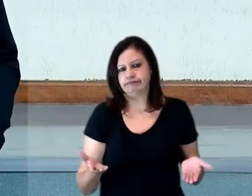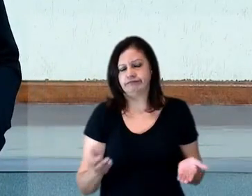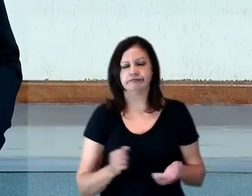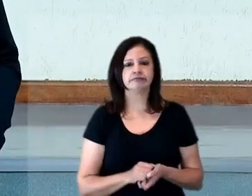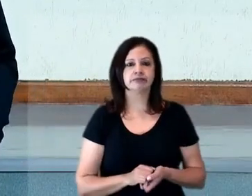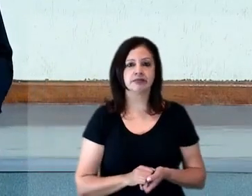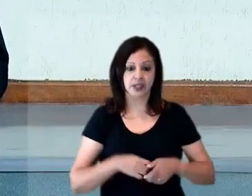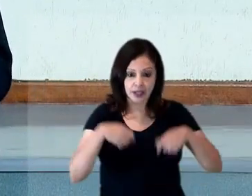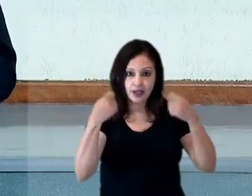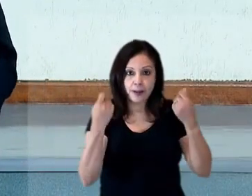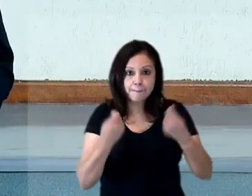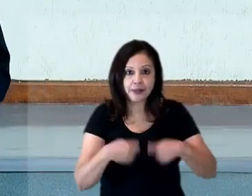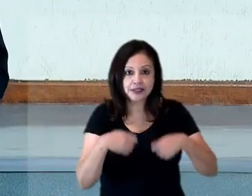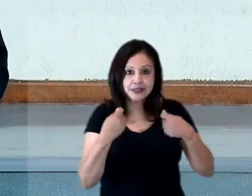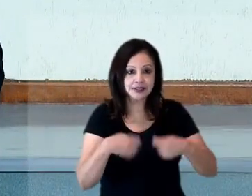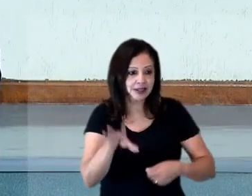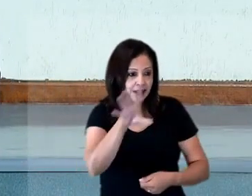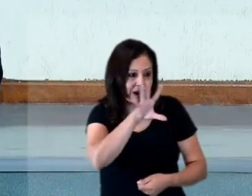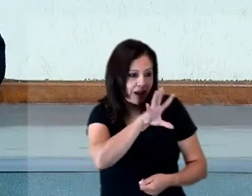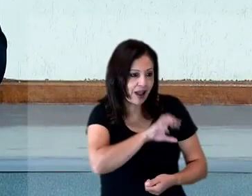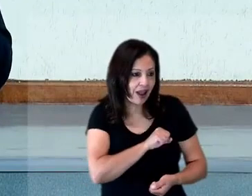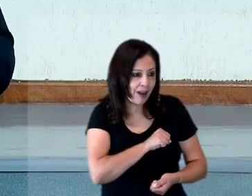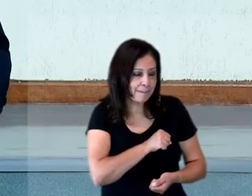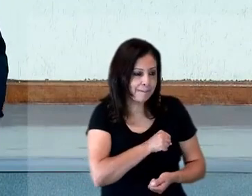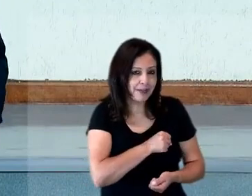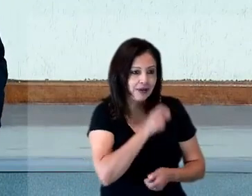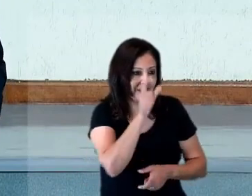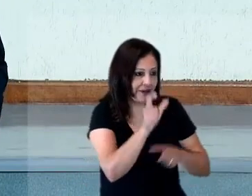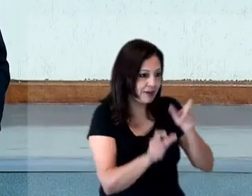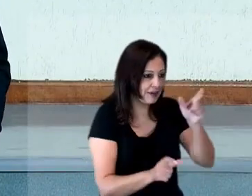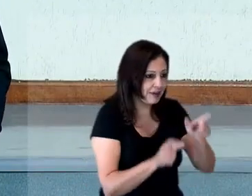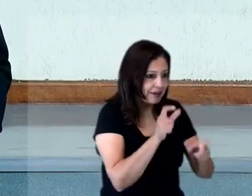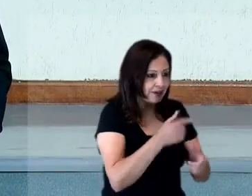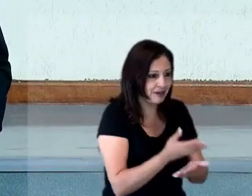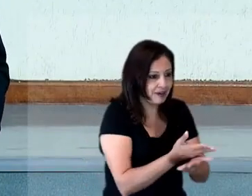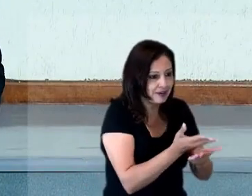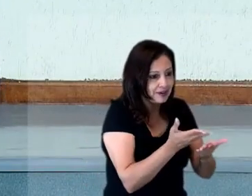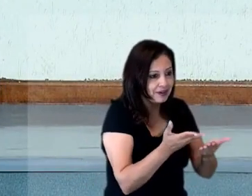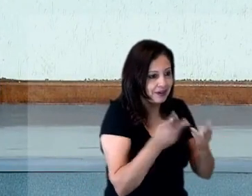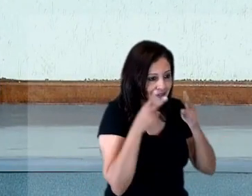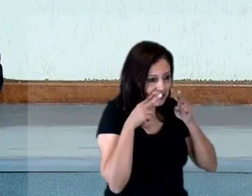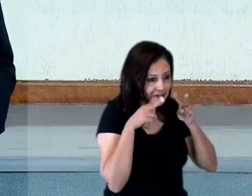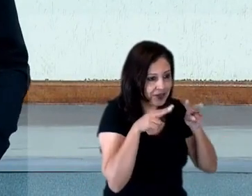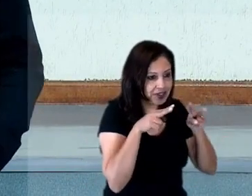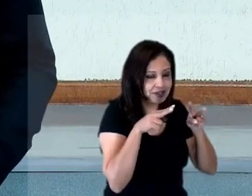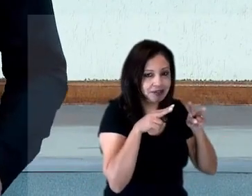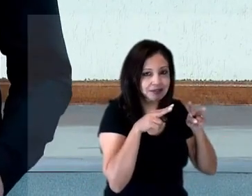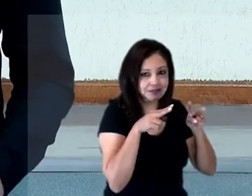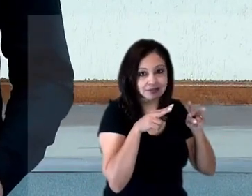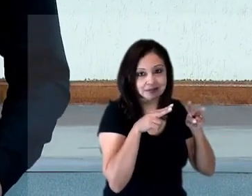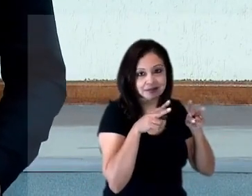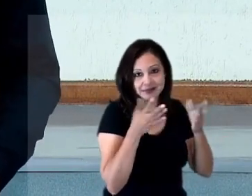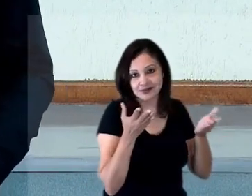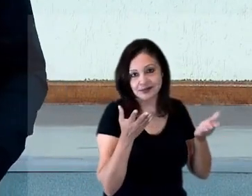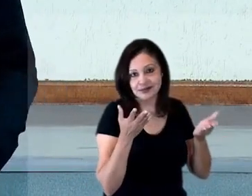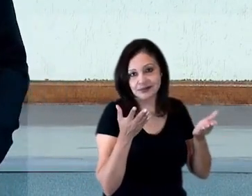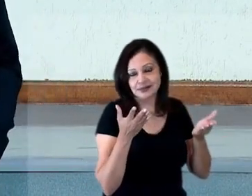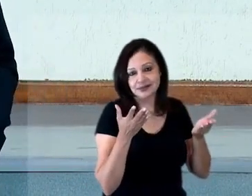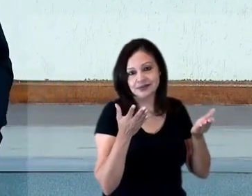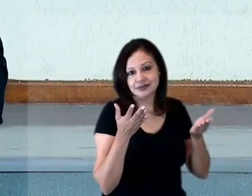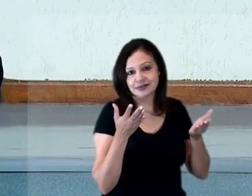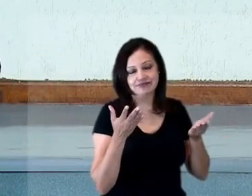amar o nosso irmão que nós estamos vendo, como que nós vamos amar a Deus que não vemos? Nós estamos